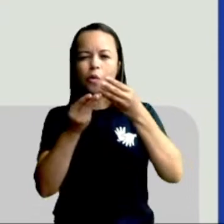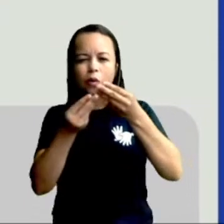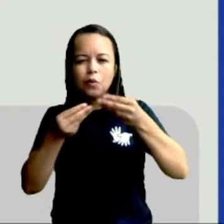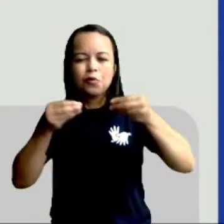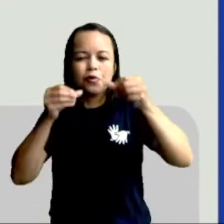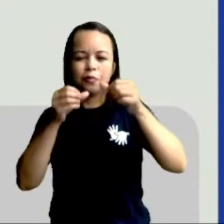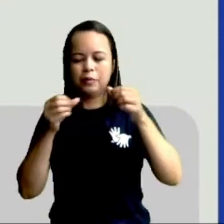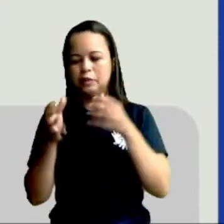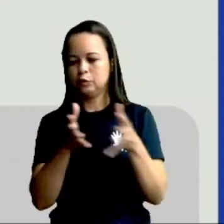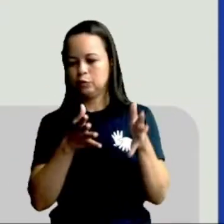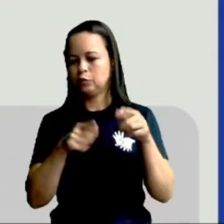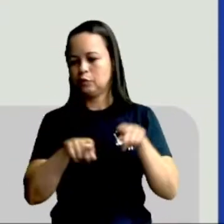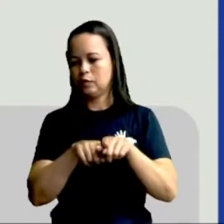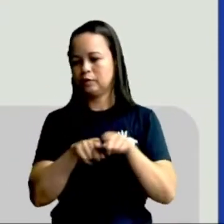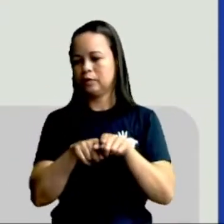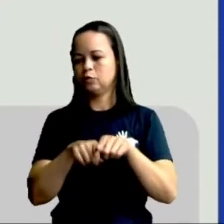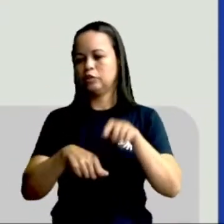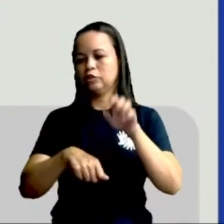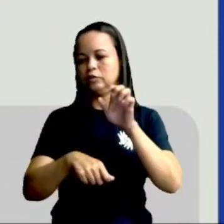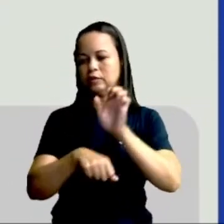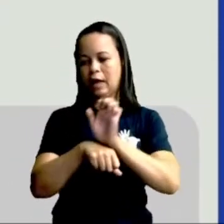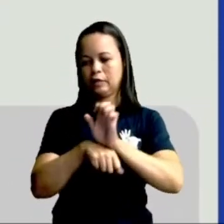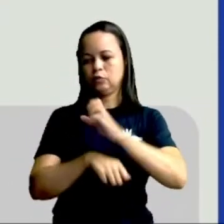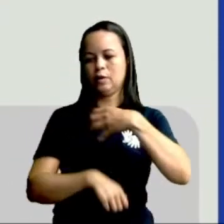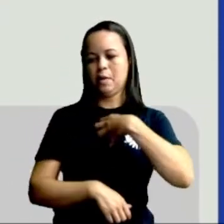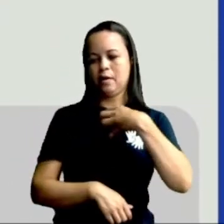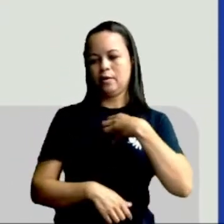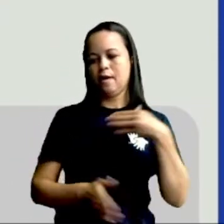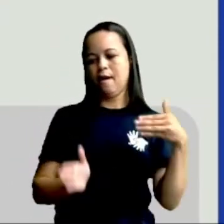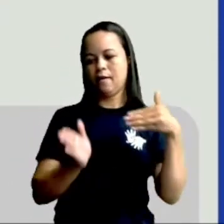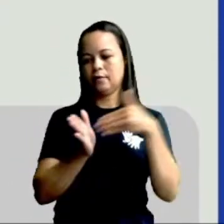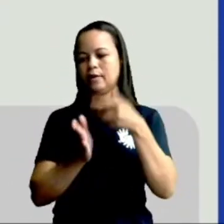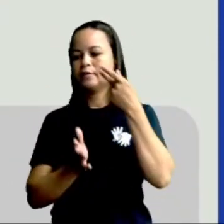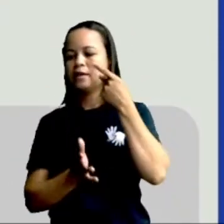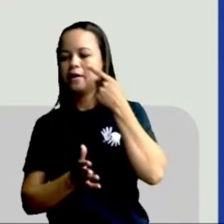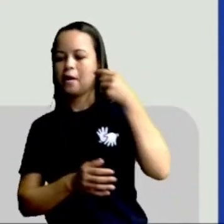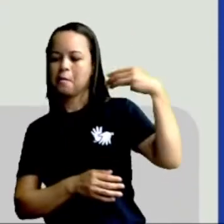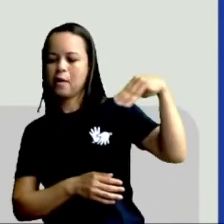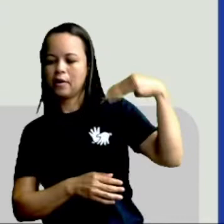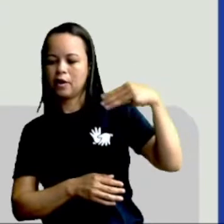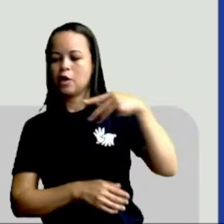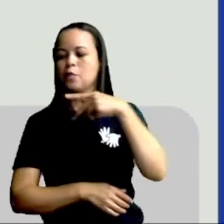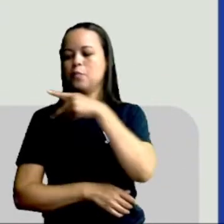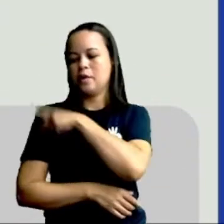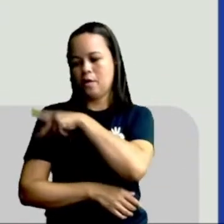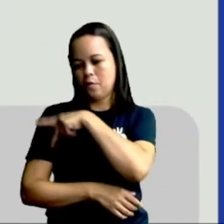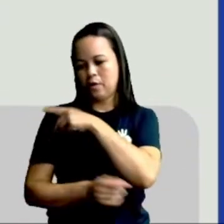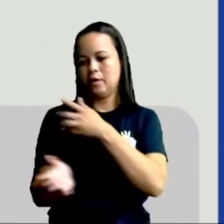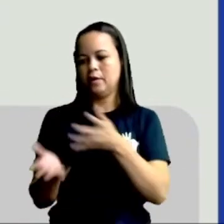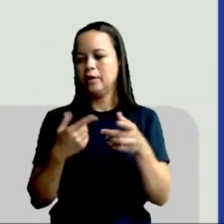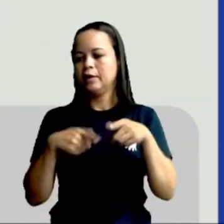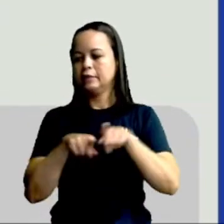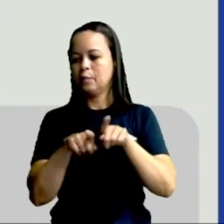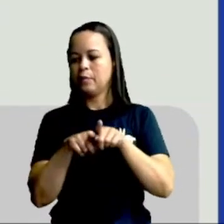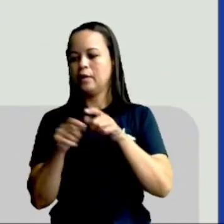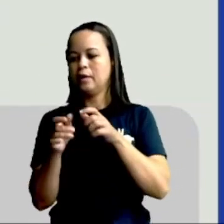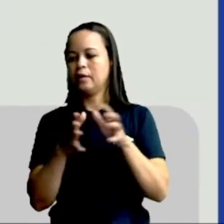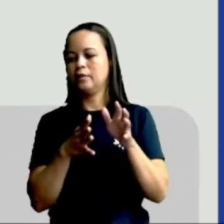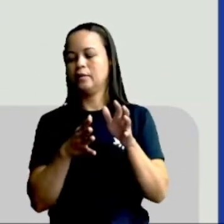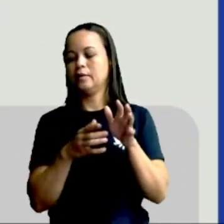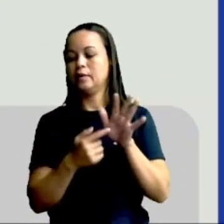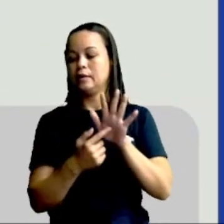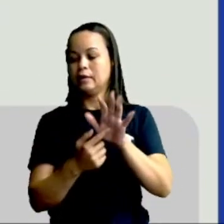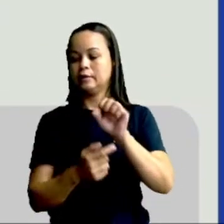Norte. Clima tropical, presente nos estados da Bahia, Ceará, Maranhão e Piauí. E o clima